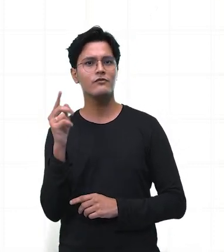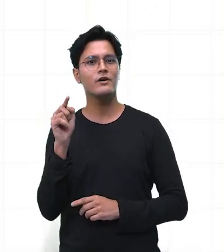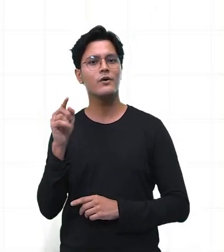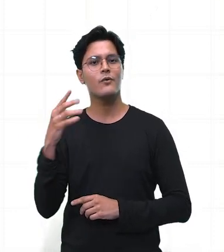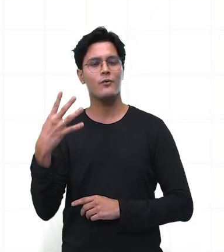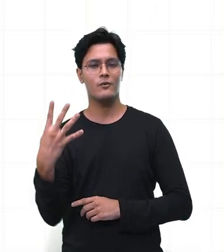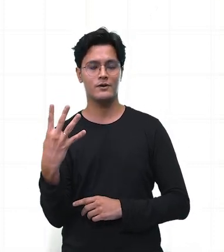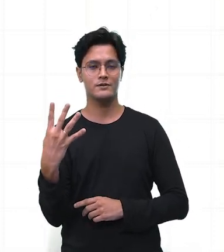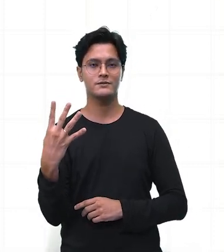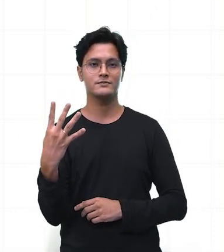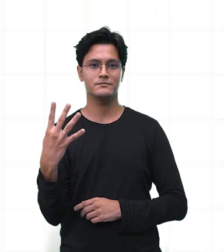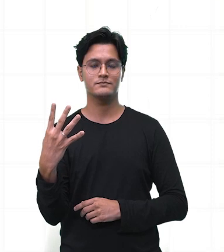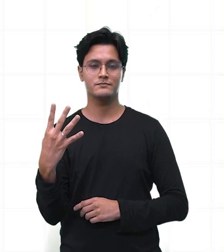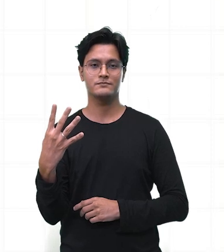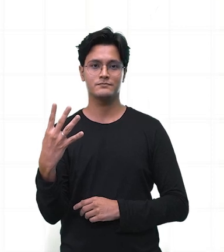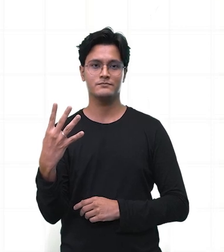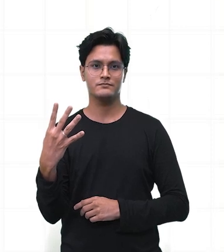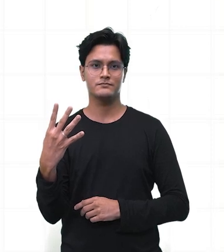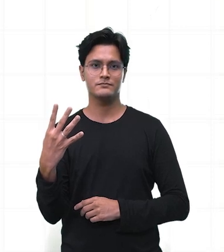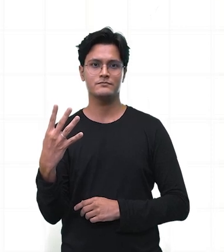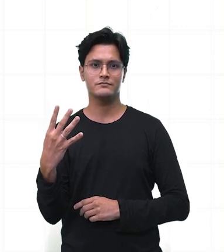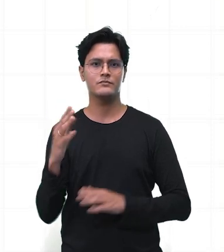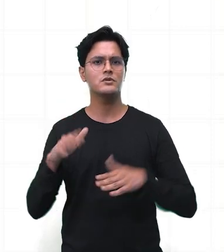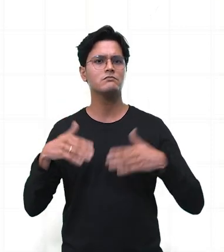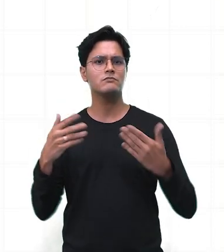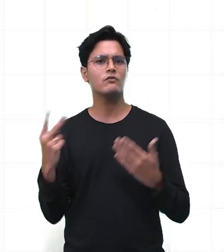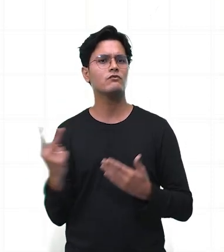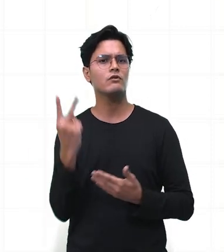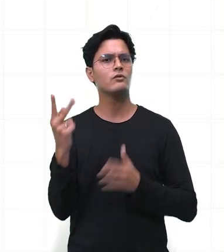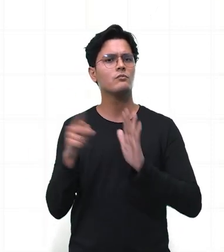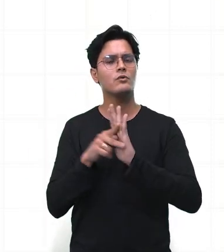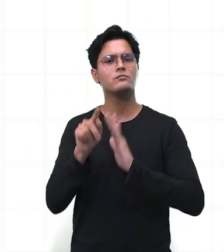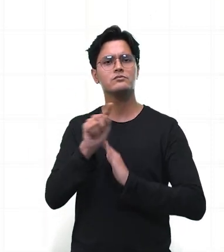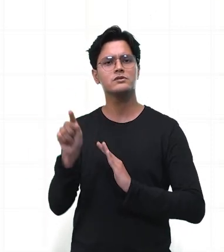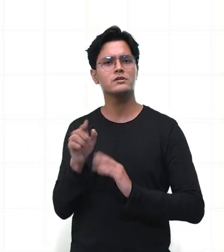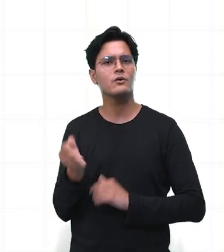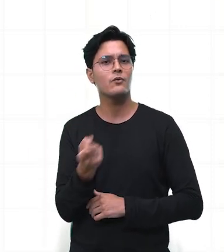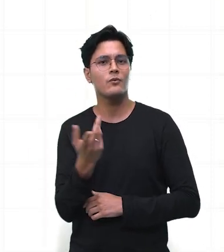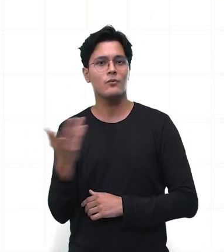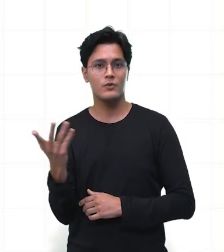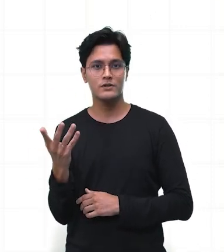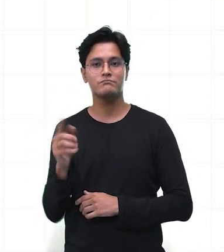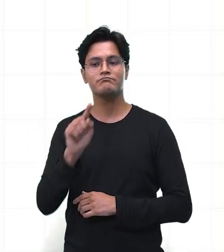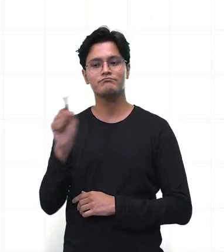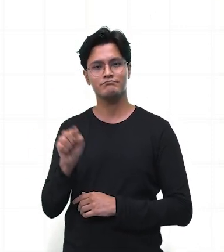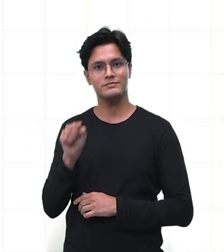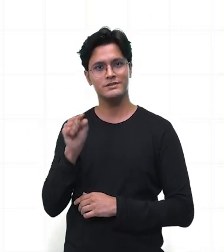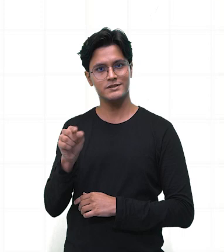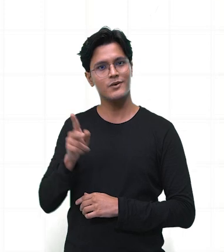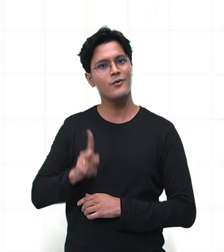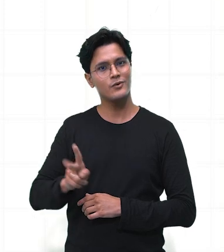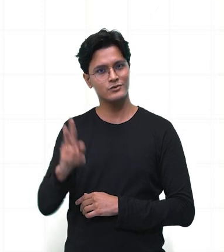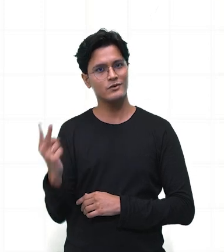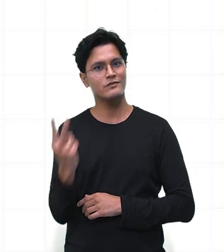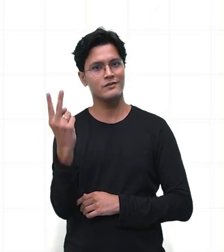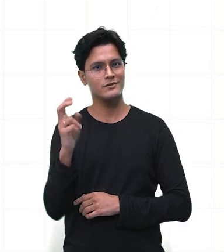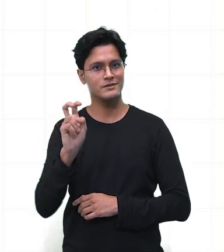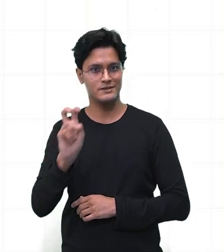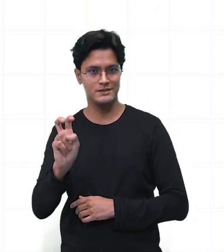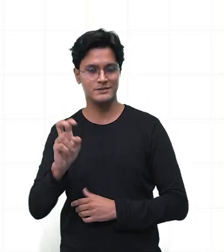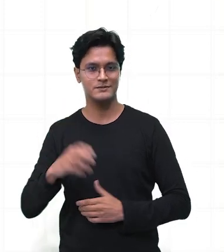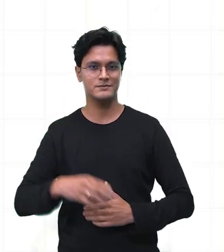vale 4. Quanto vai valer z? Ora, o z ele vai continuar valendo